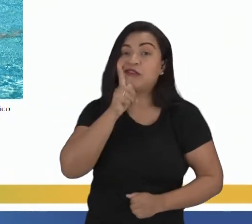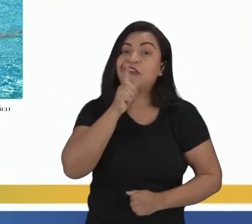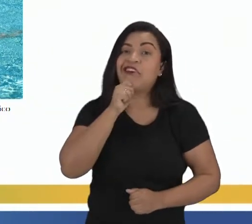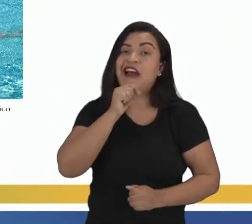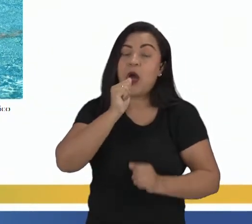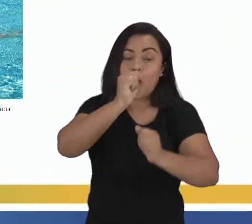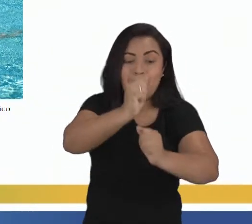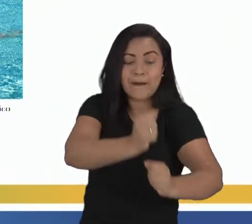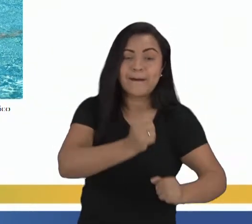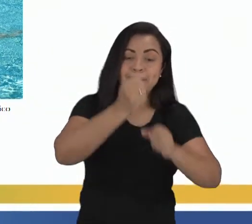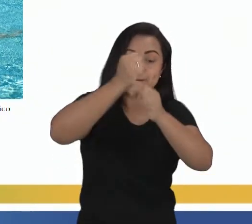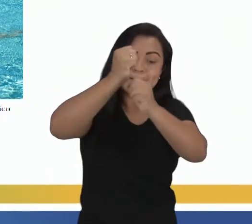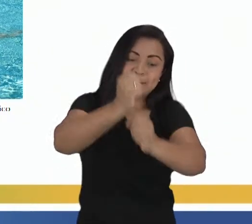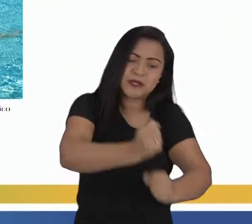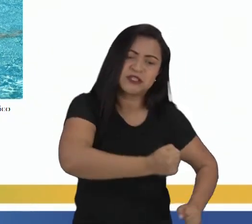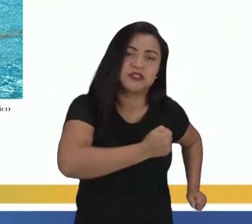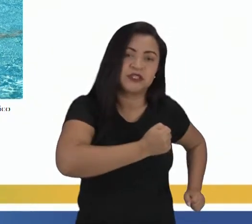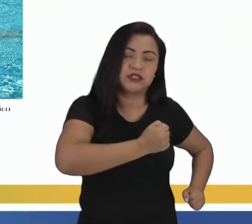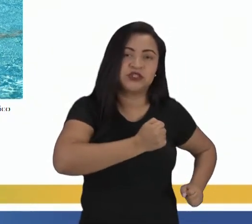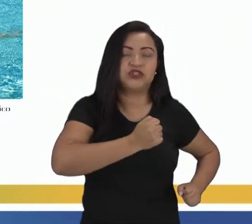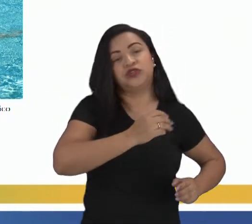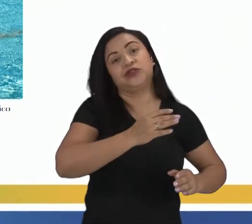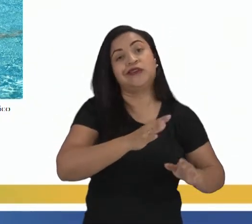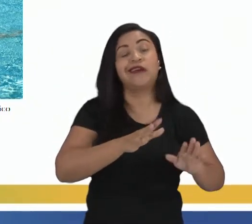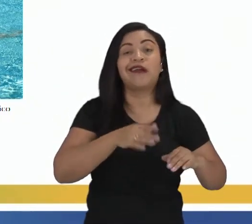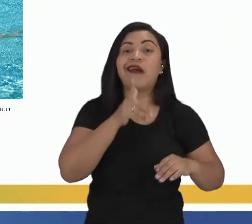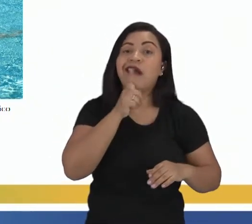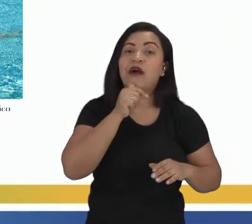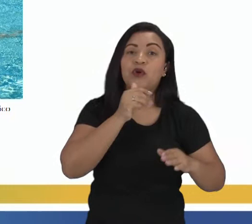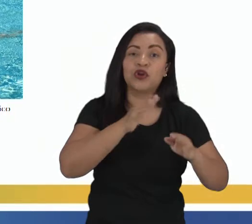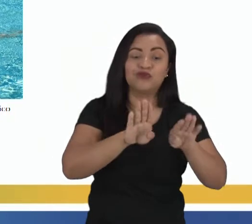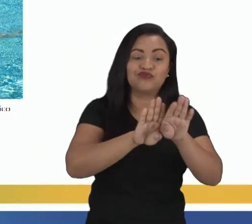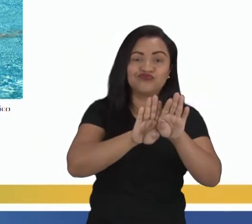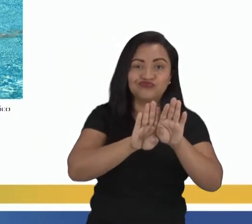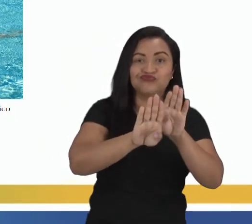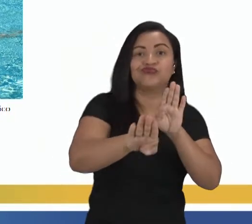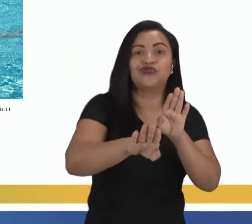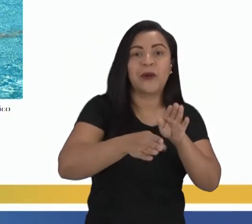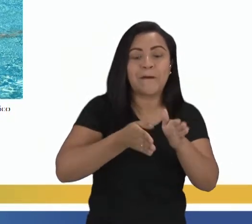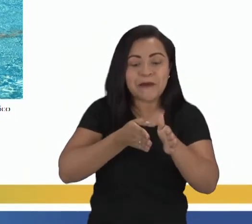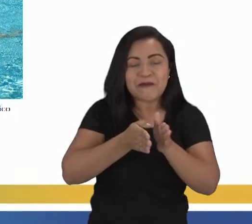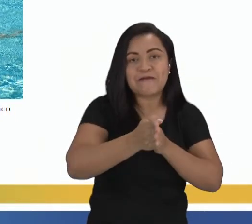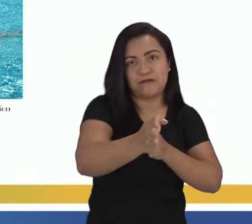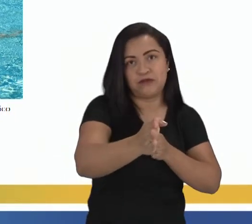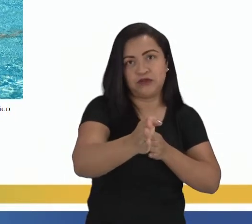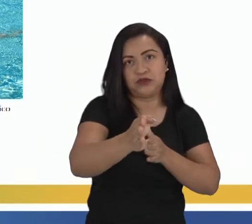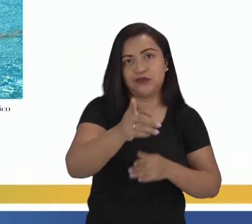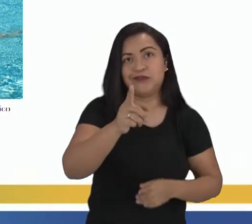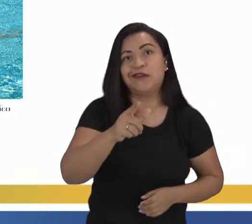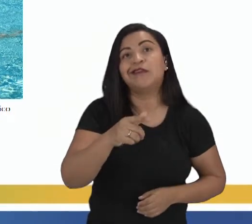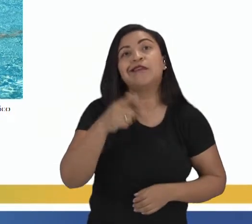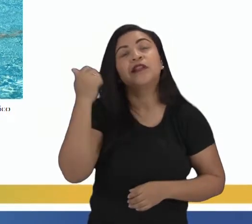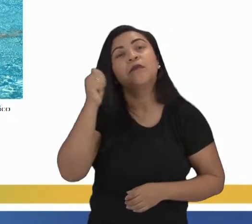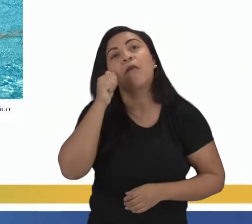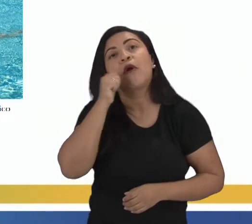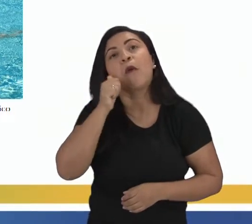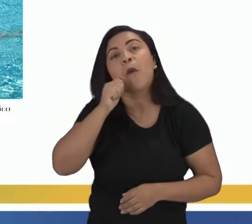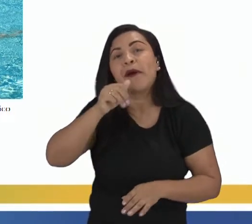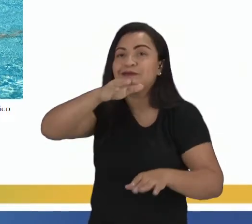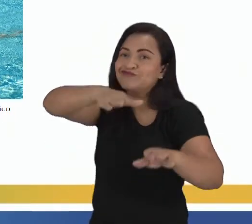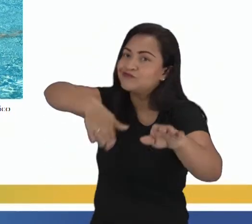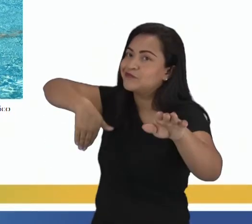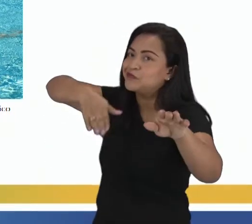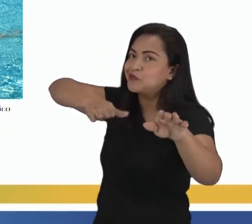e a água empurra o remo para frente. Temos também uma nadadora. Quando ela impulsiona a água